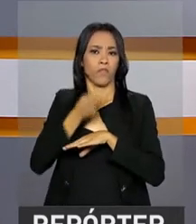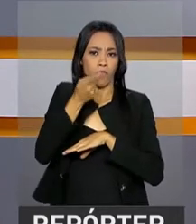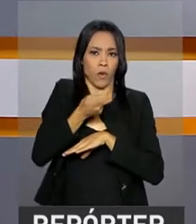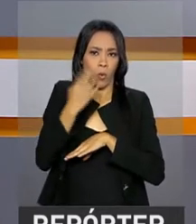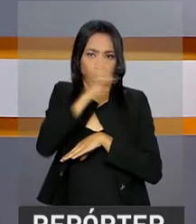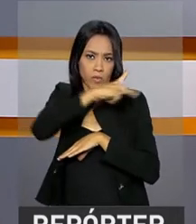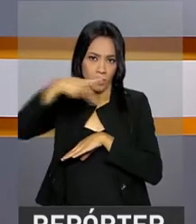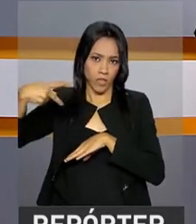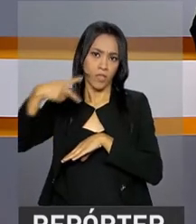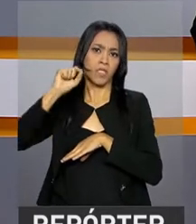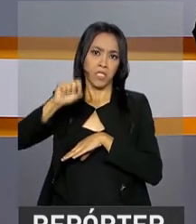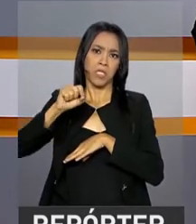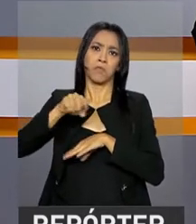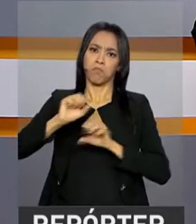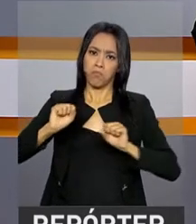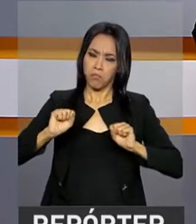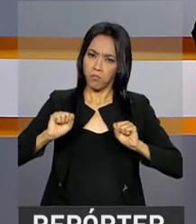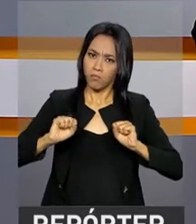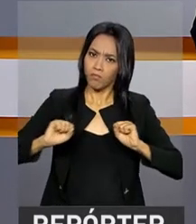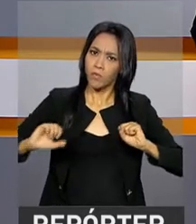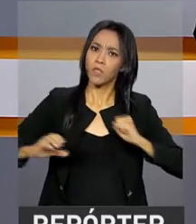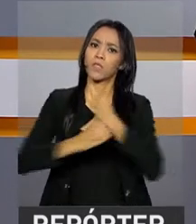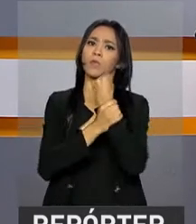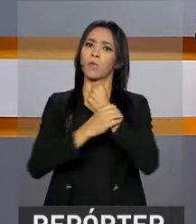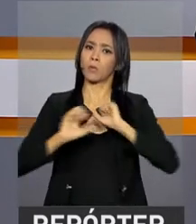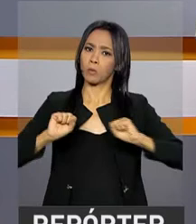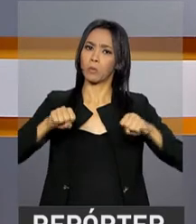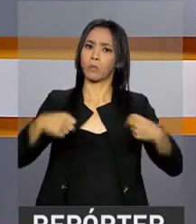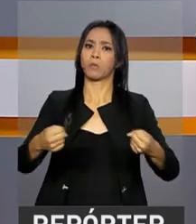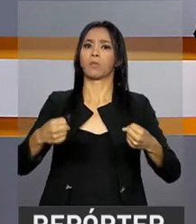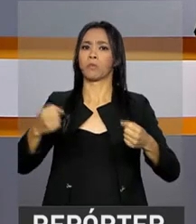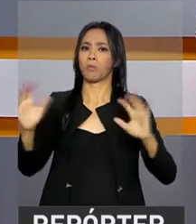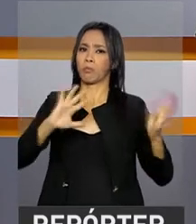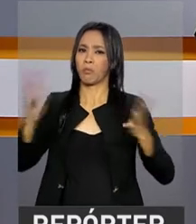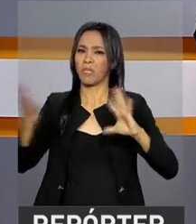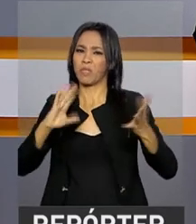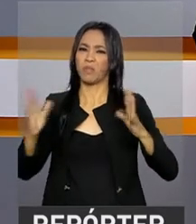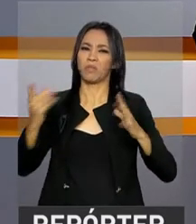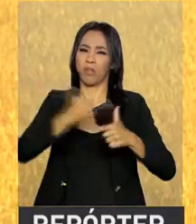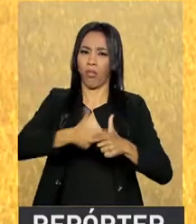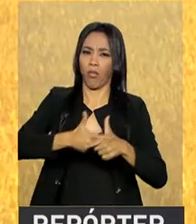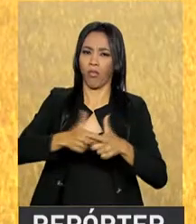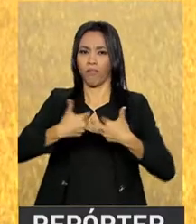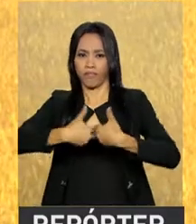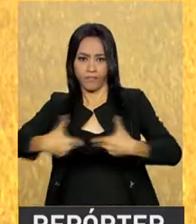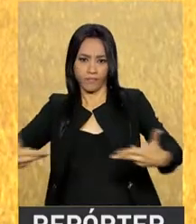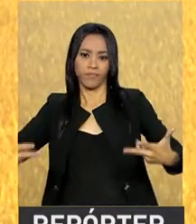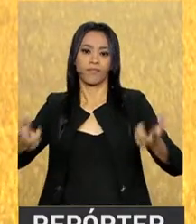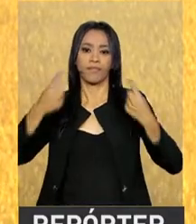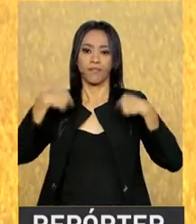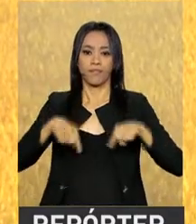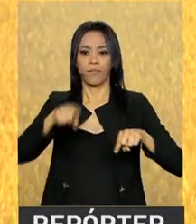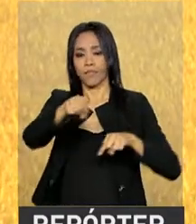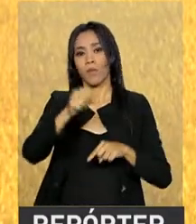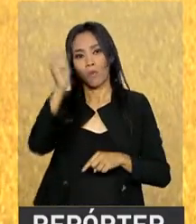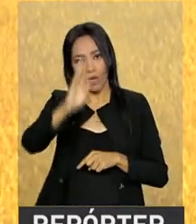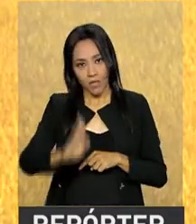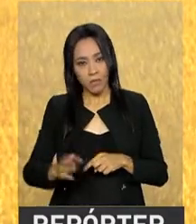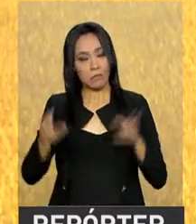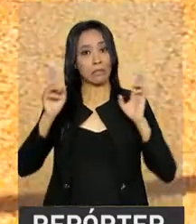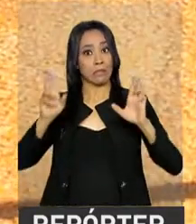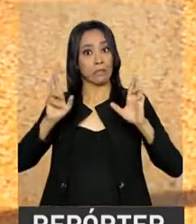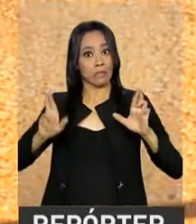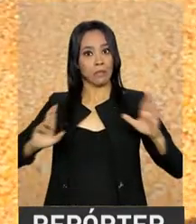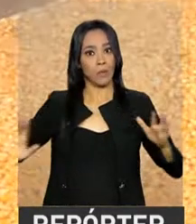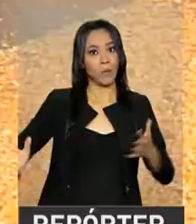sustentou a economia do país durante momentos de crise o brasil espera colher uma safra recorde